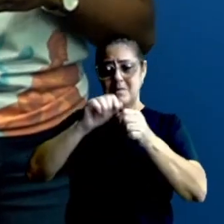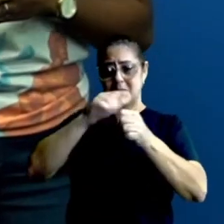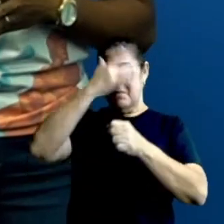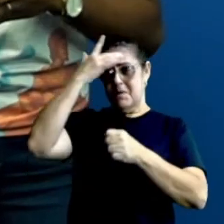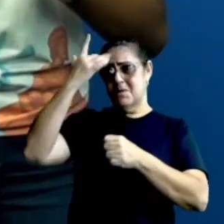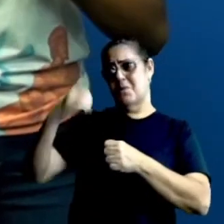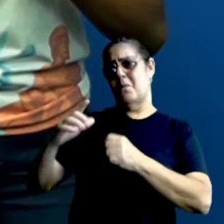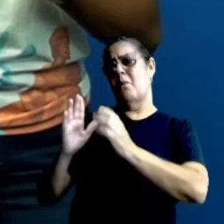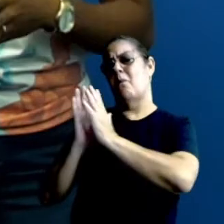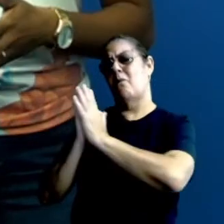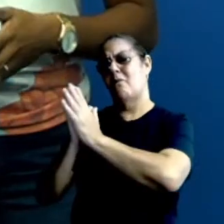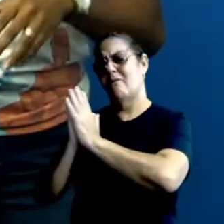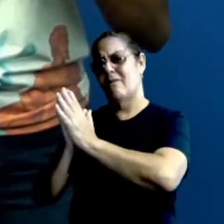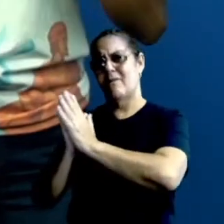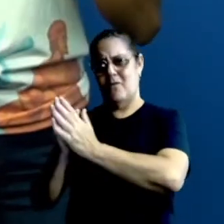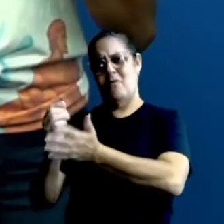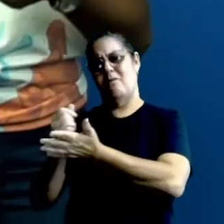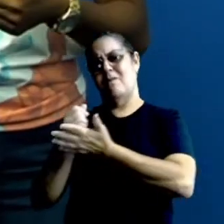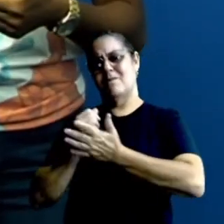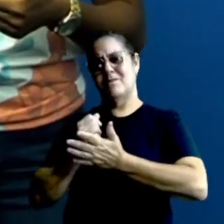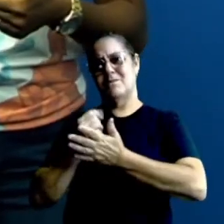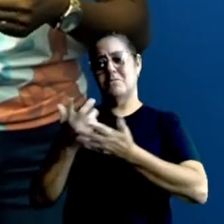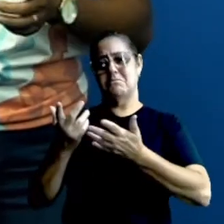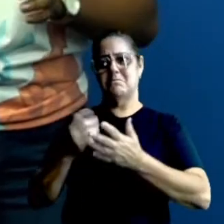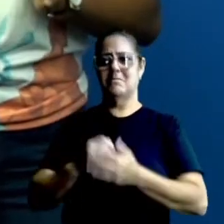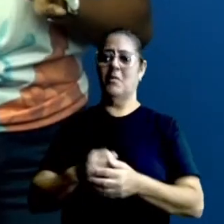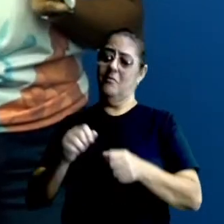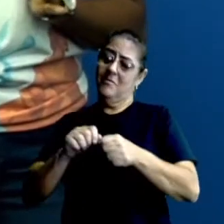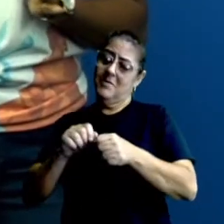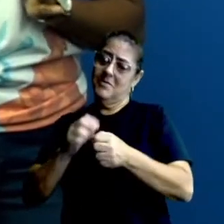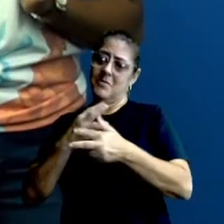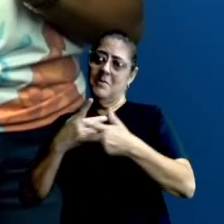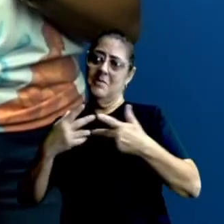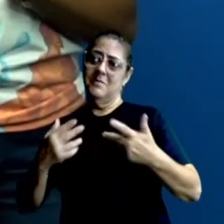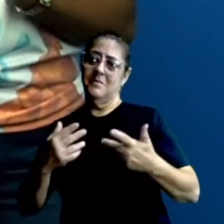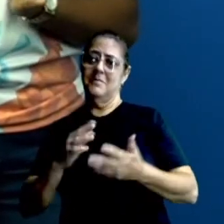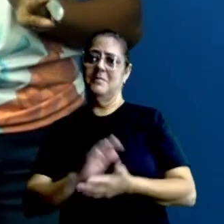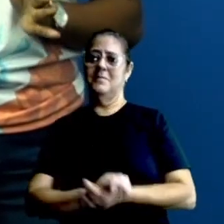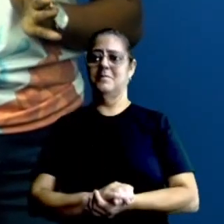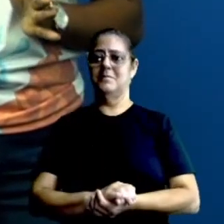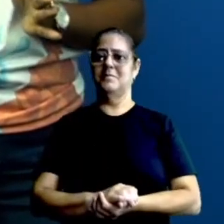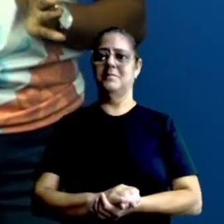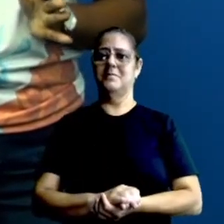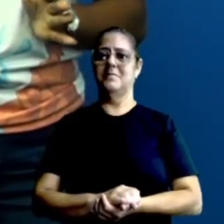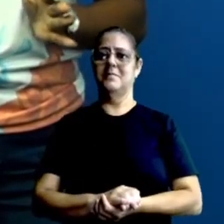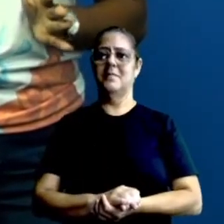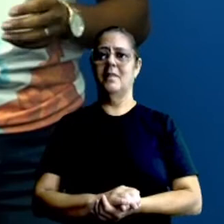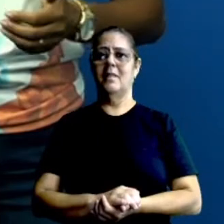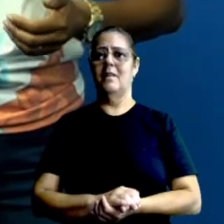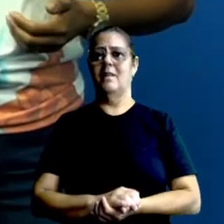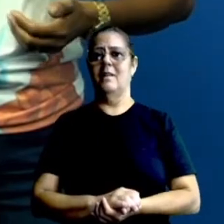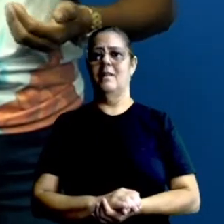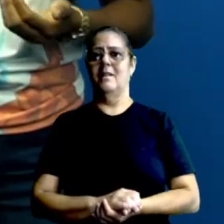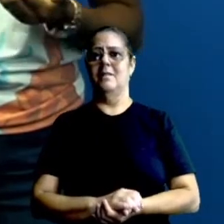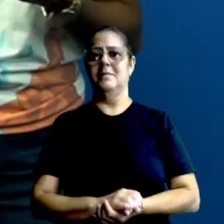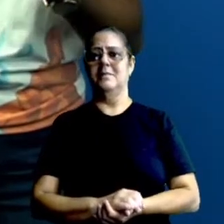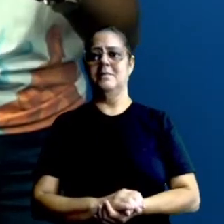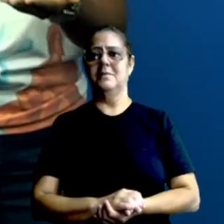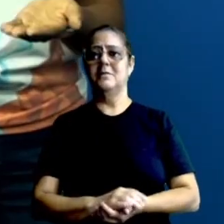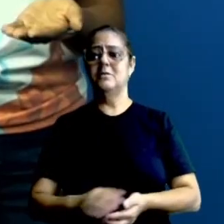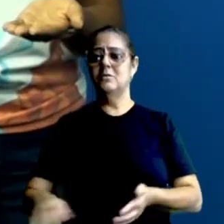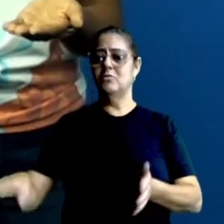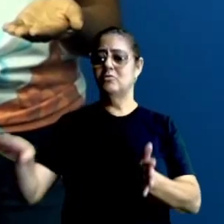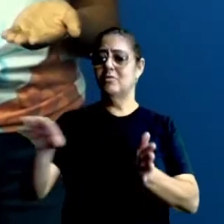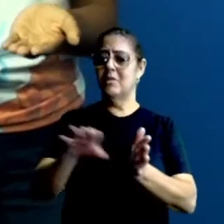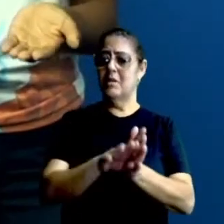utiliza a expressão de please que é o por favor depois nós temos o elka welcam é quando você